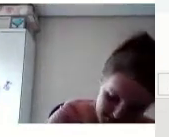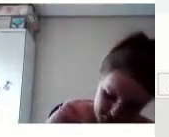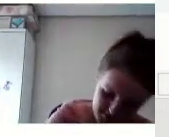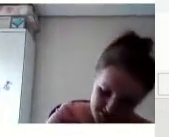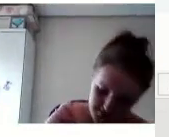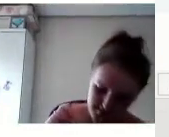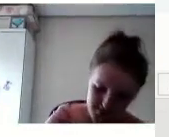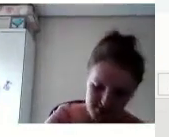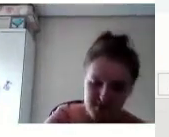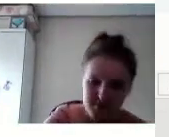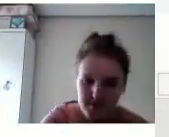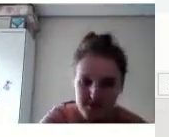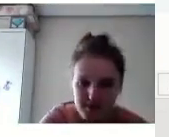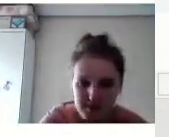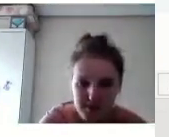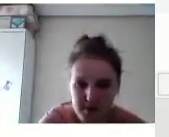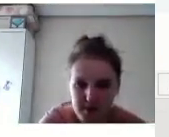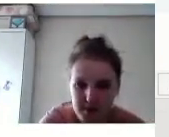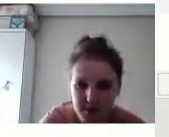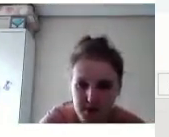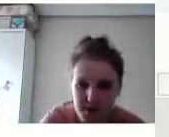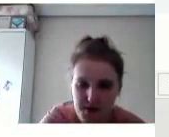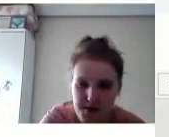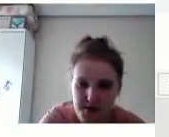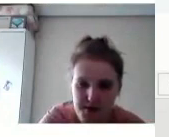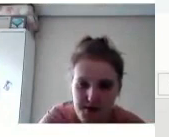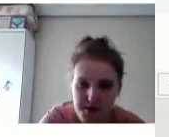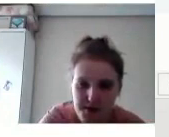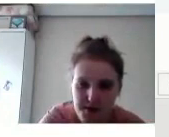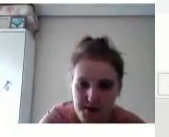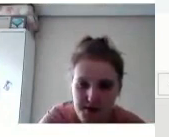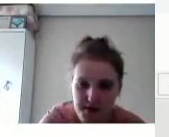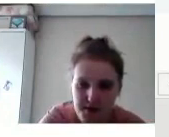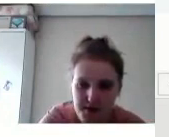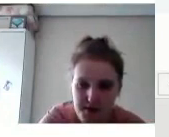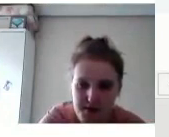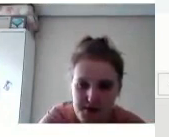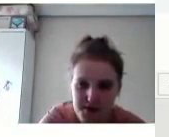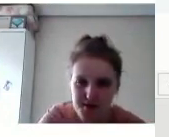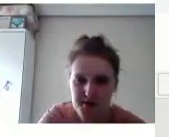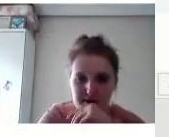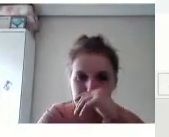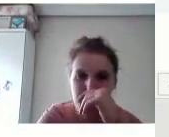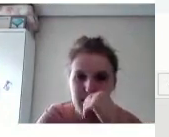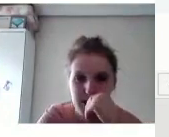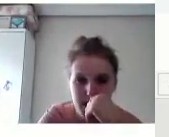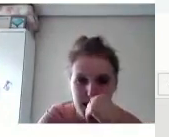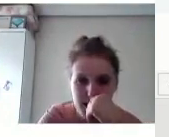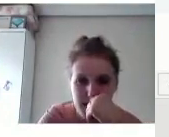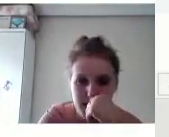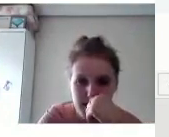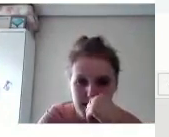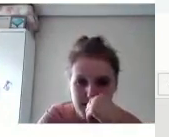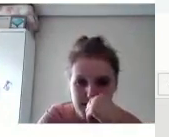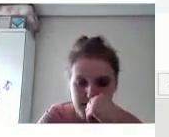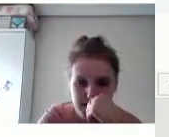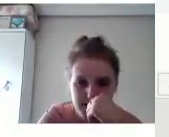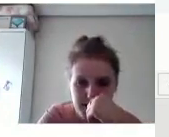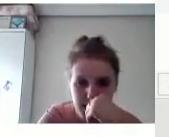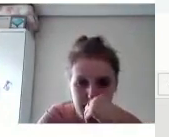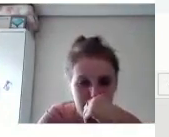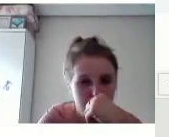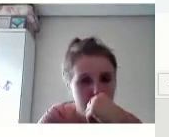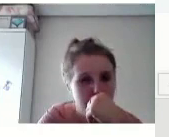claro, colocando as identificações, né, que a gente acabou de mostrar, a gente vai ficar com esta equação aqui equivalente de